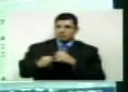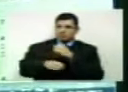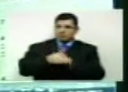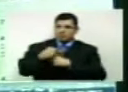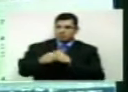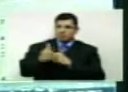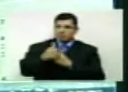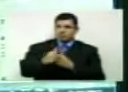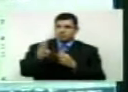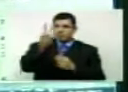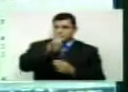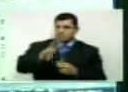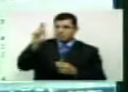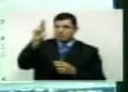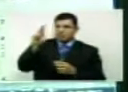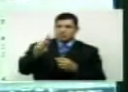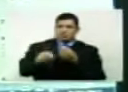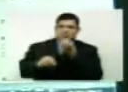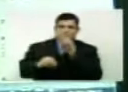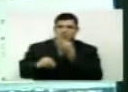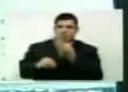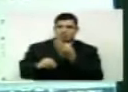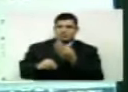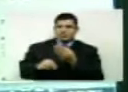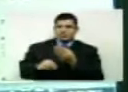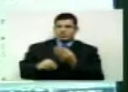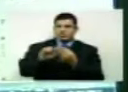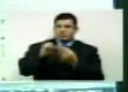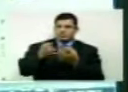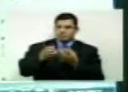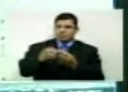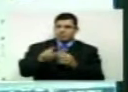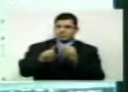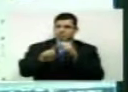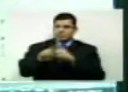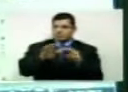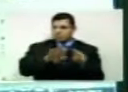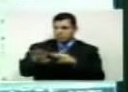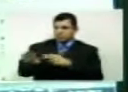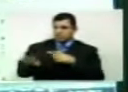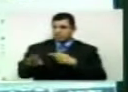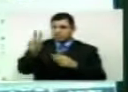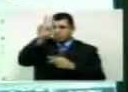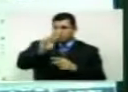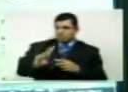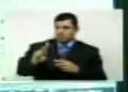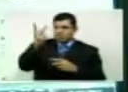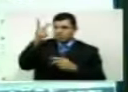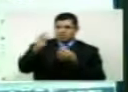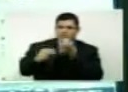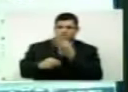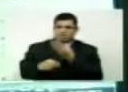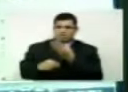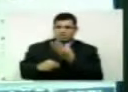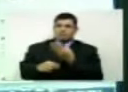2011 em valores absolutos. Sendo que no mesmo período, em valores